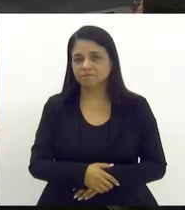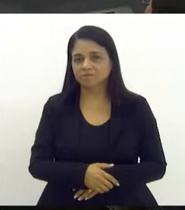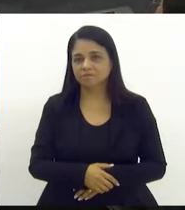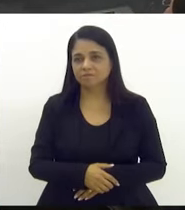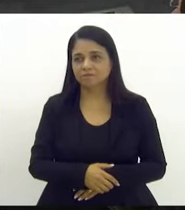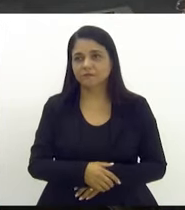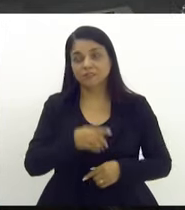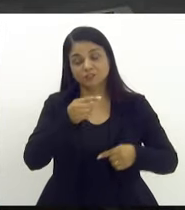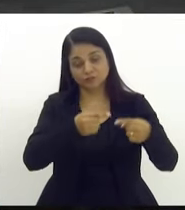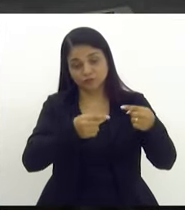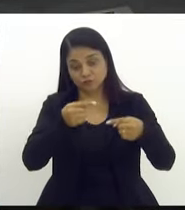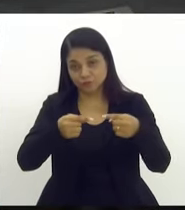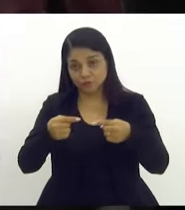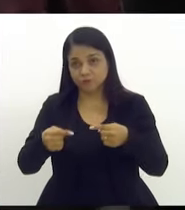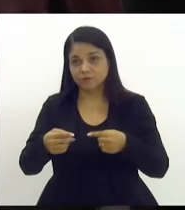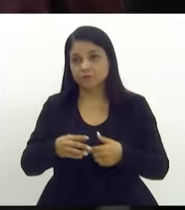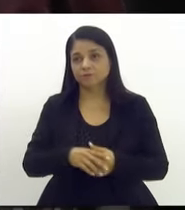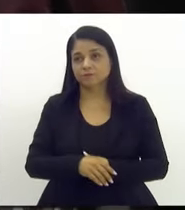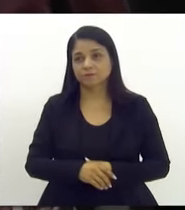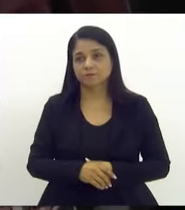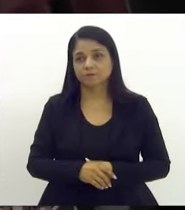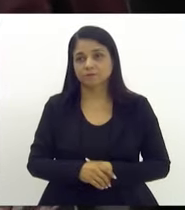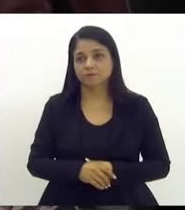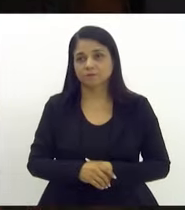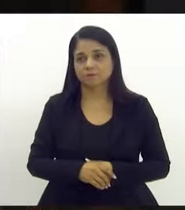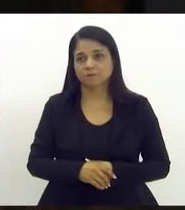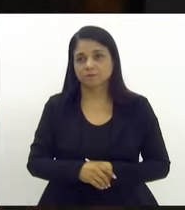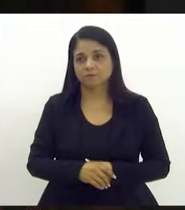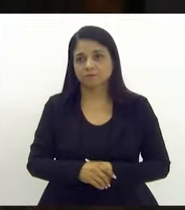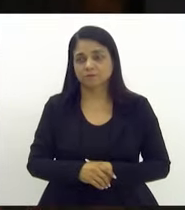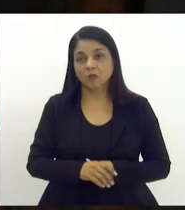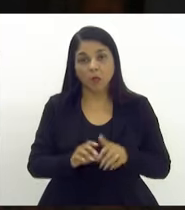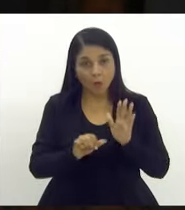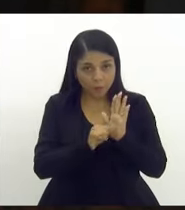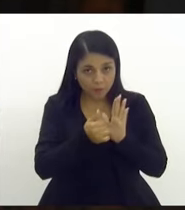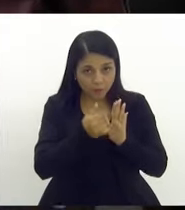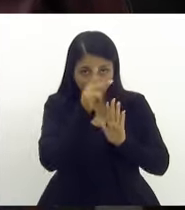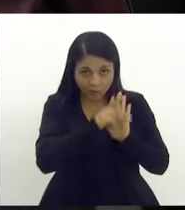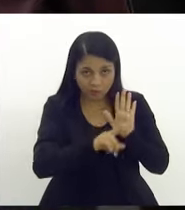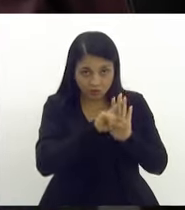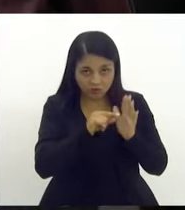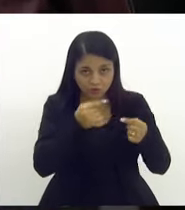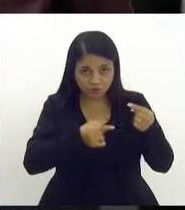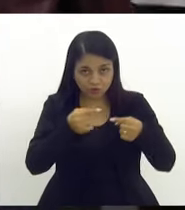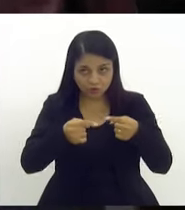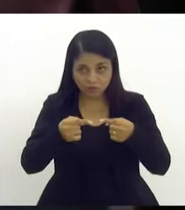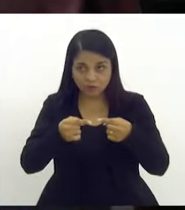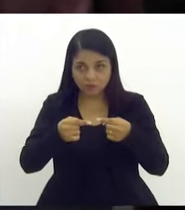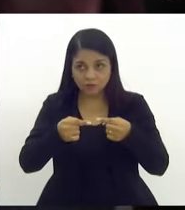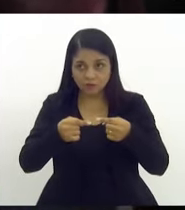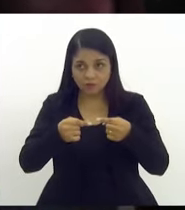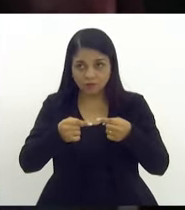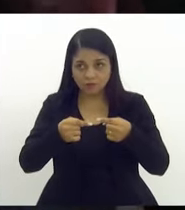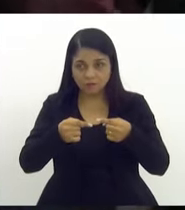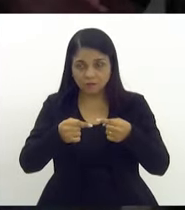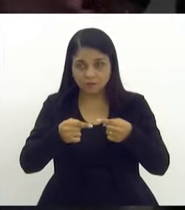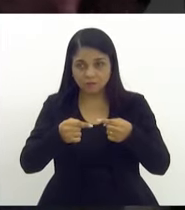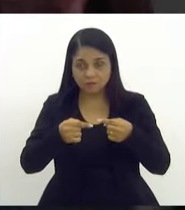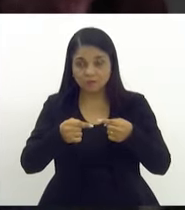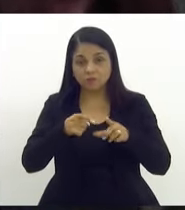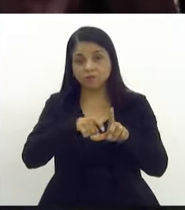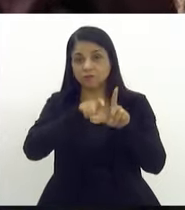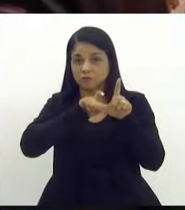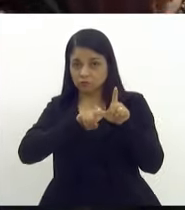para discutir... A primeira? Já... Sim. Ué, quando a senhora suspendeu, eu falei